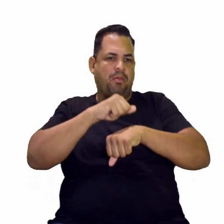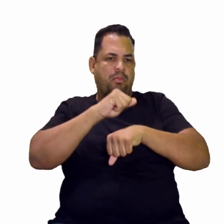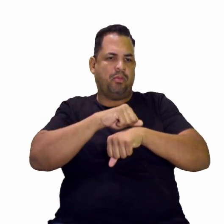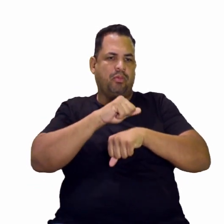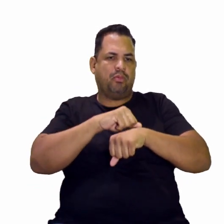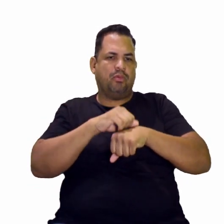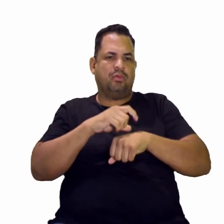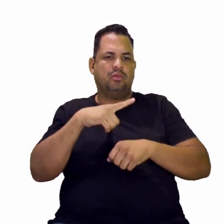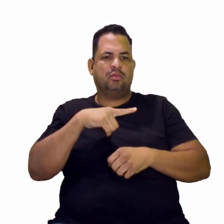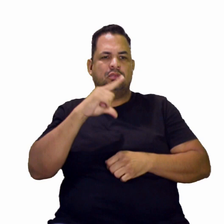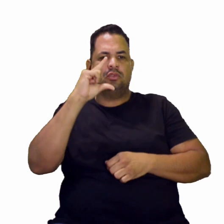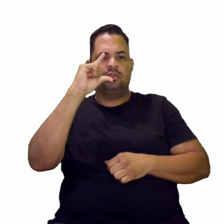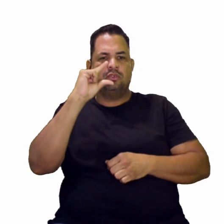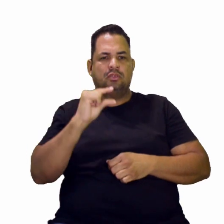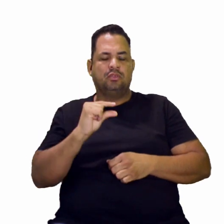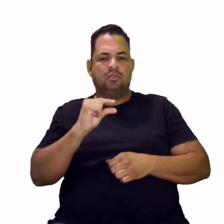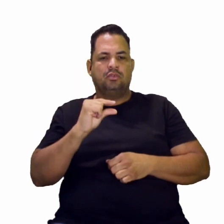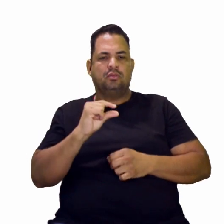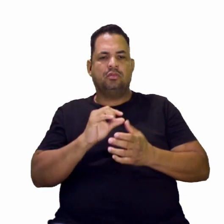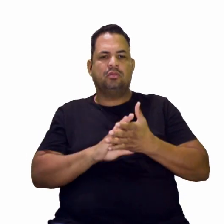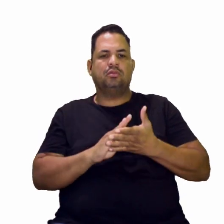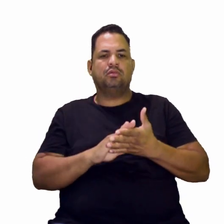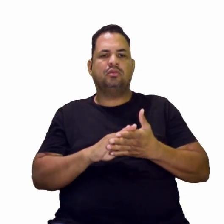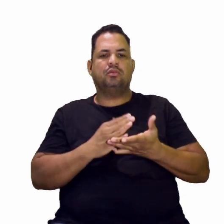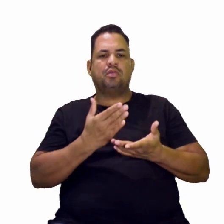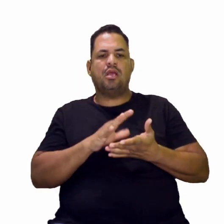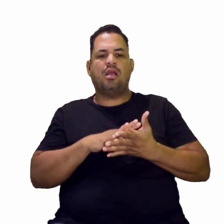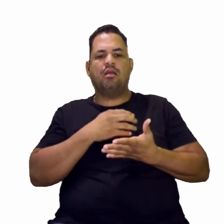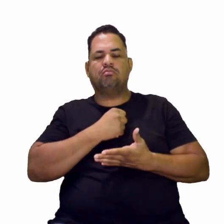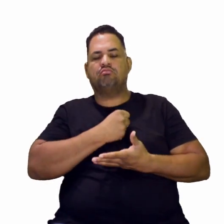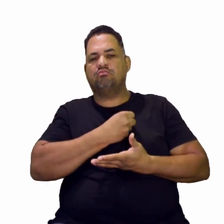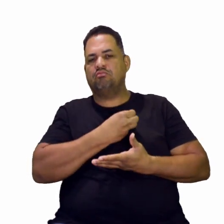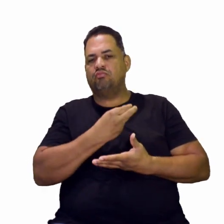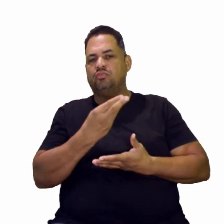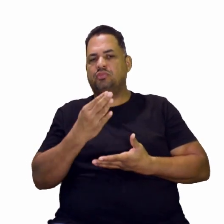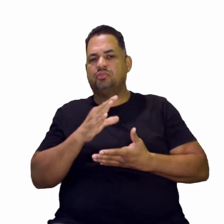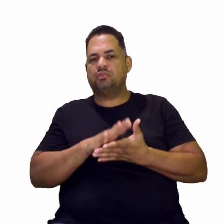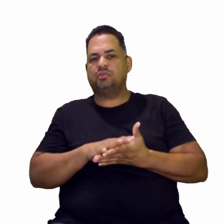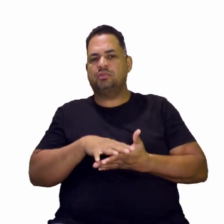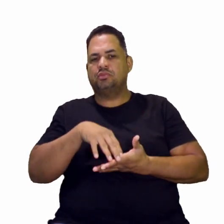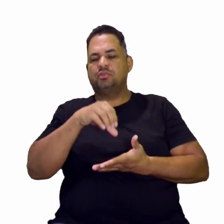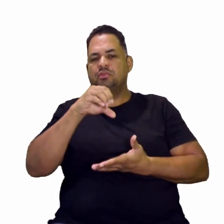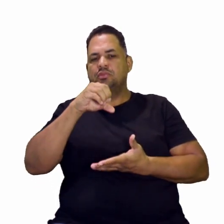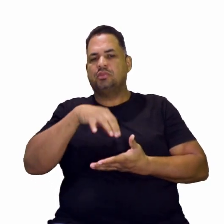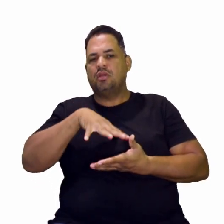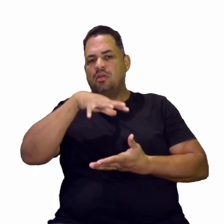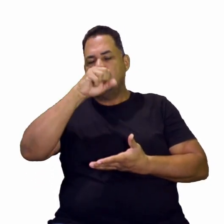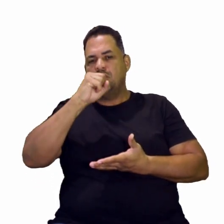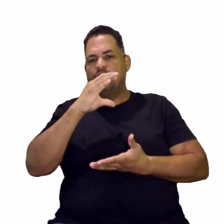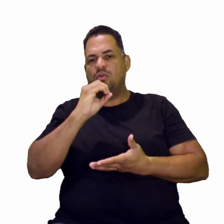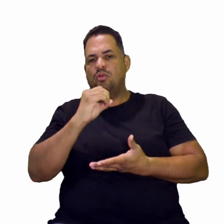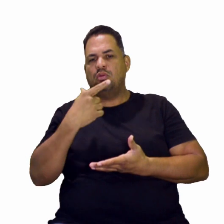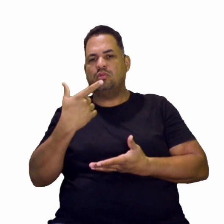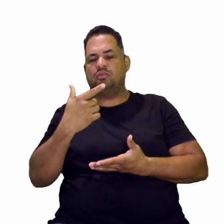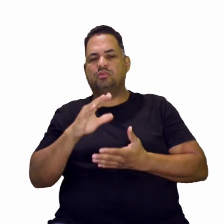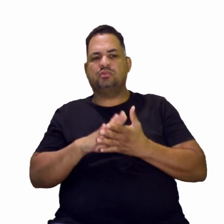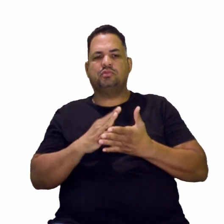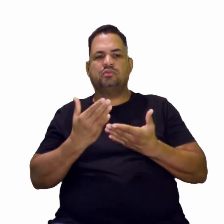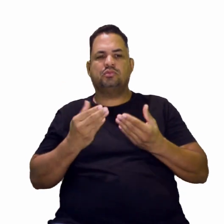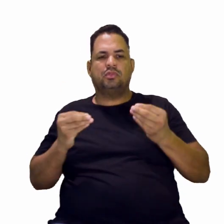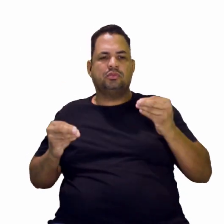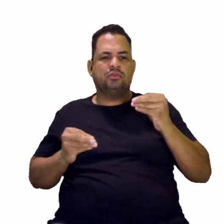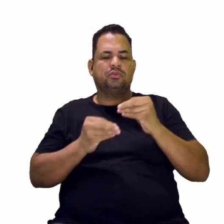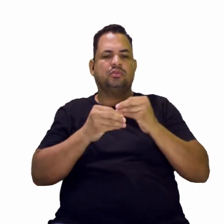Pela redução do fluxo de oxigênio nativo, da espécie nativa, ou seja, introduziu mais outros peixes